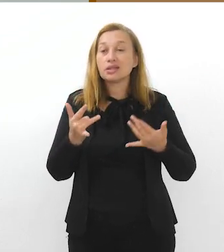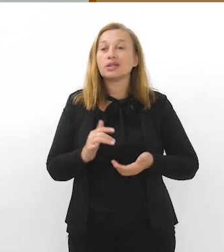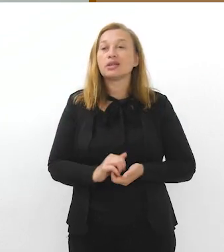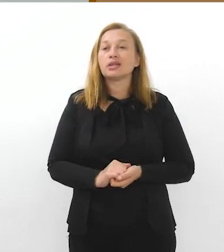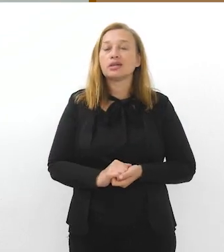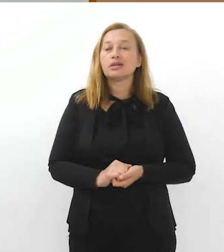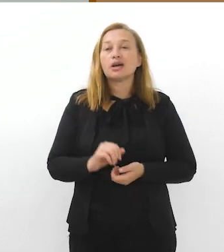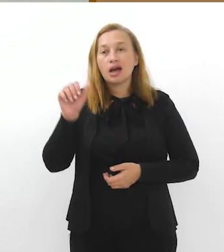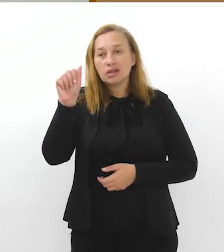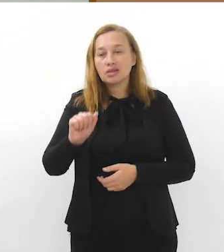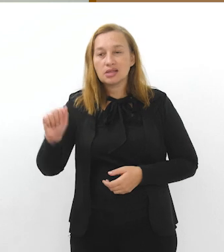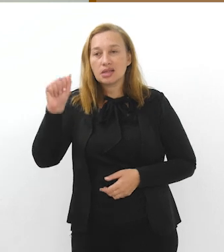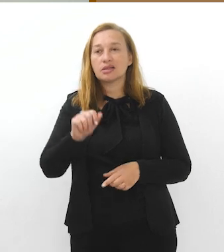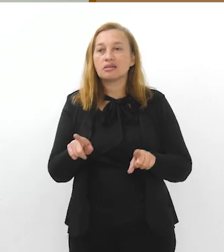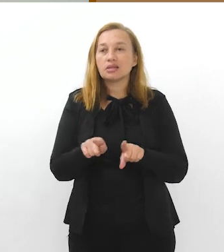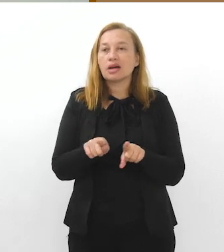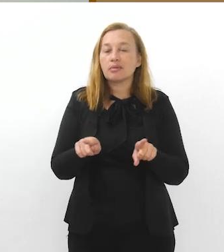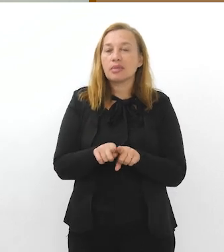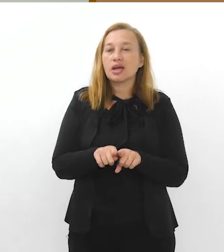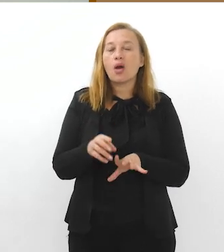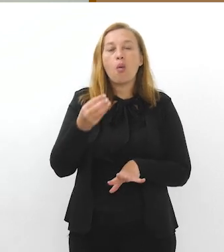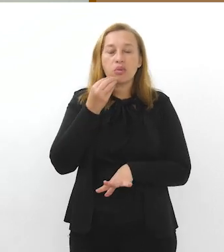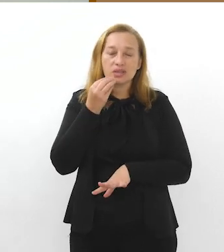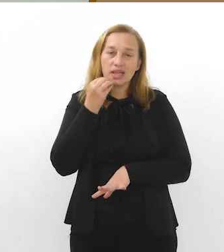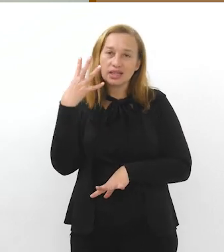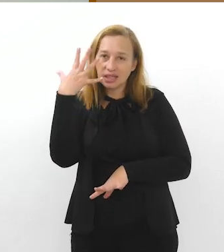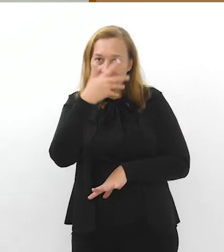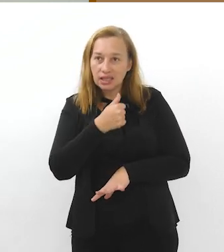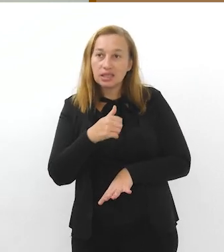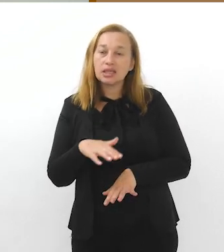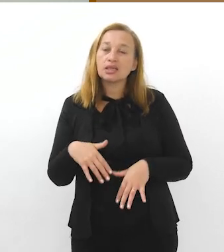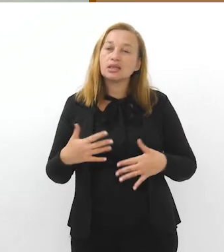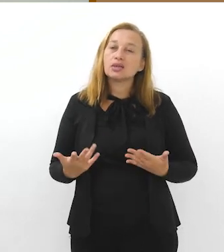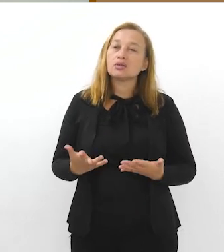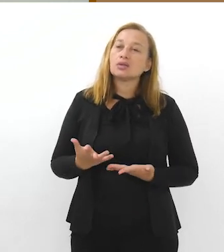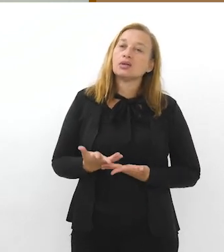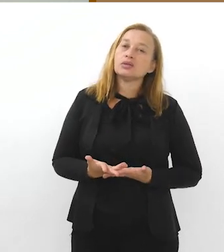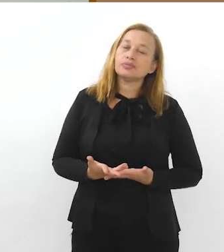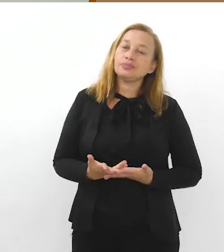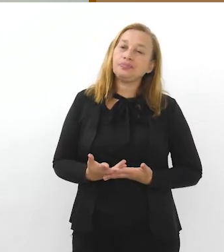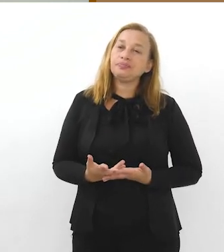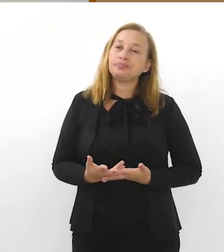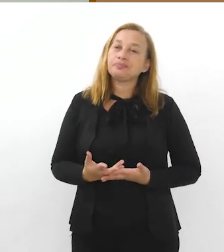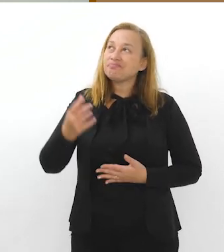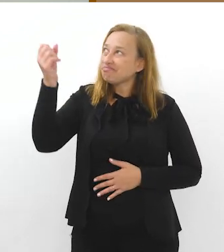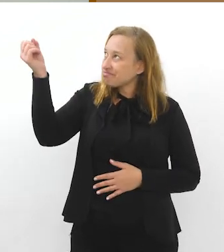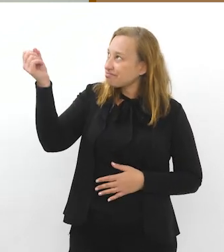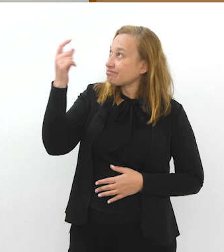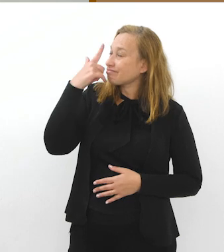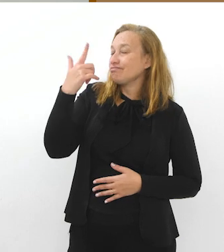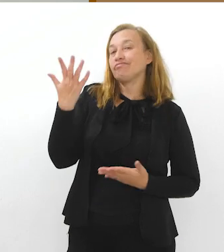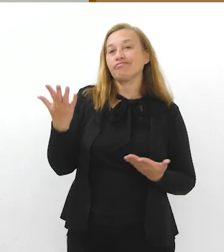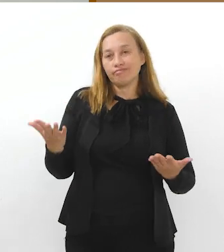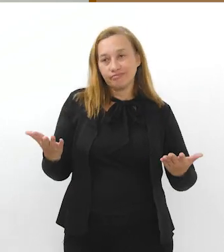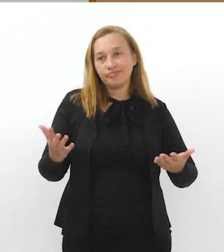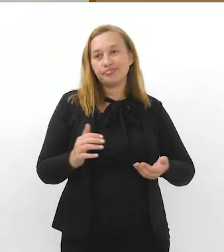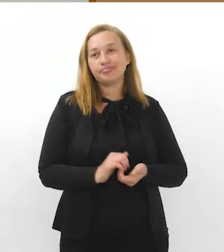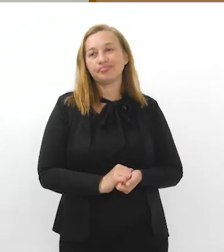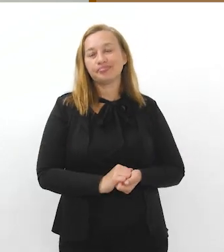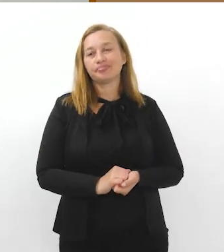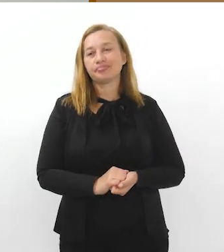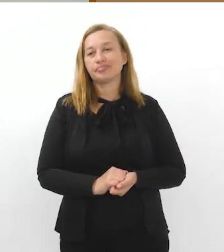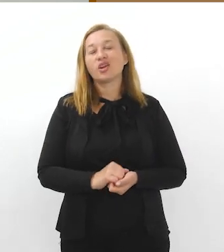triatlo, da associação também. Então, é uma oportunidade linda. E aí eu tive a inspiração de